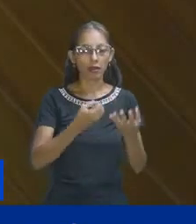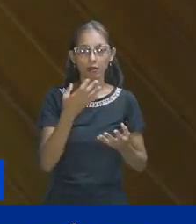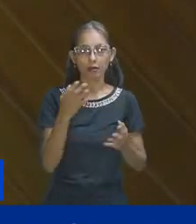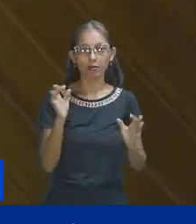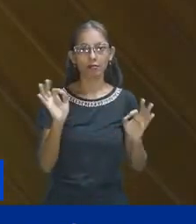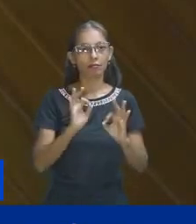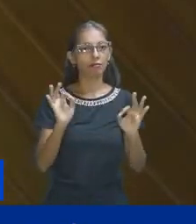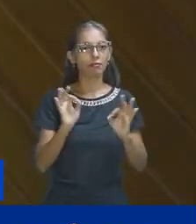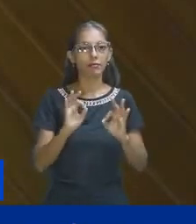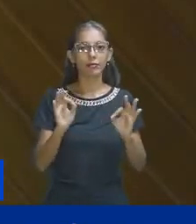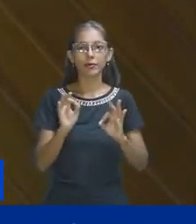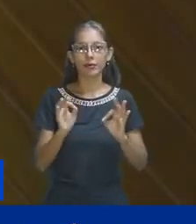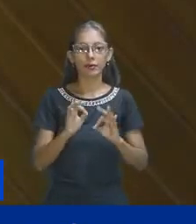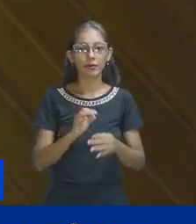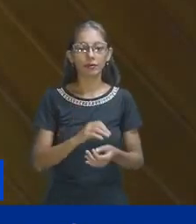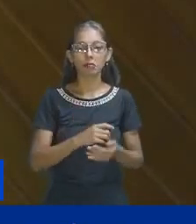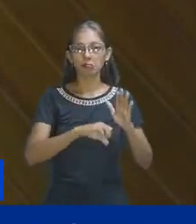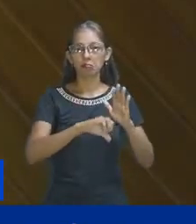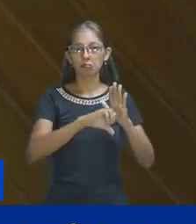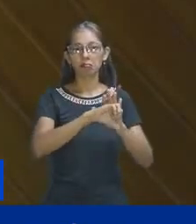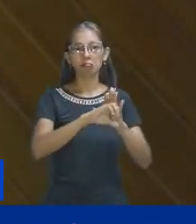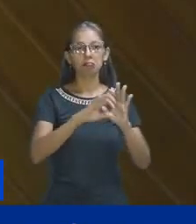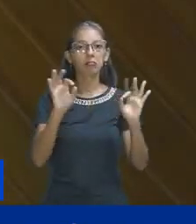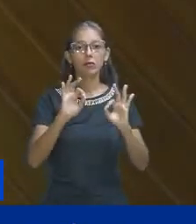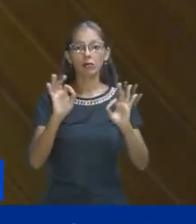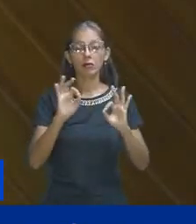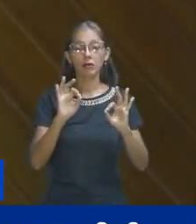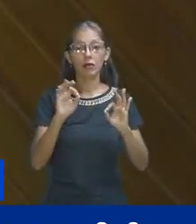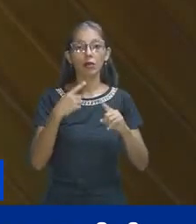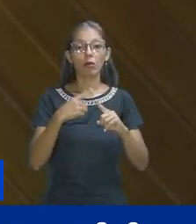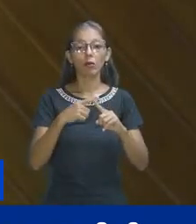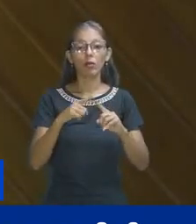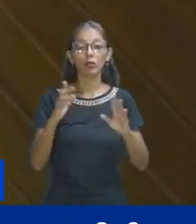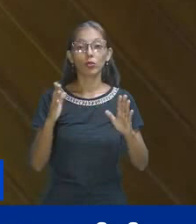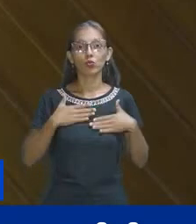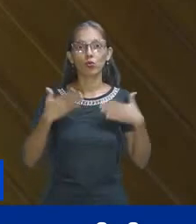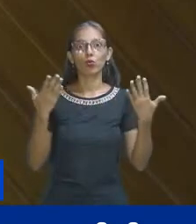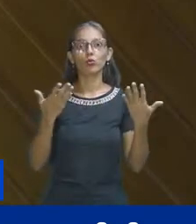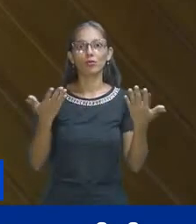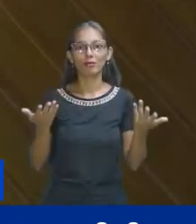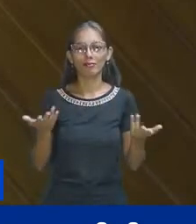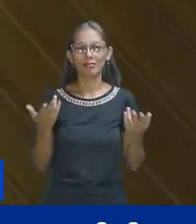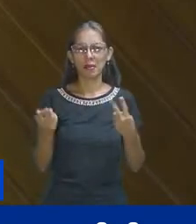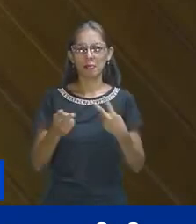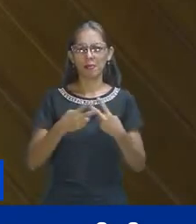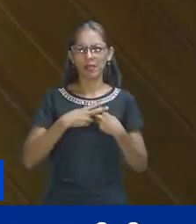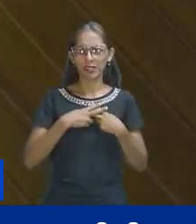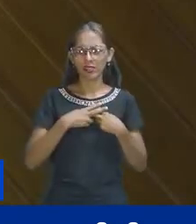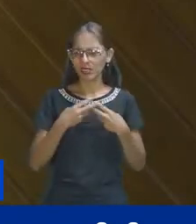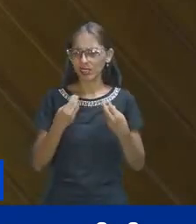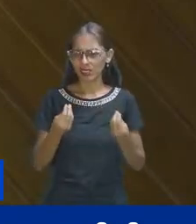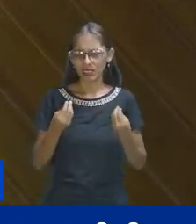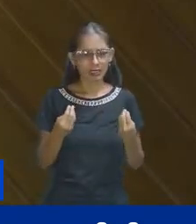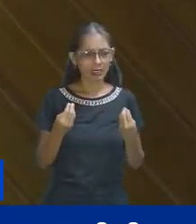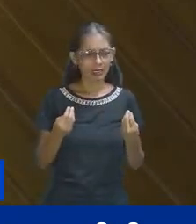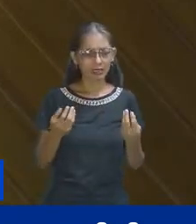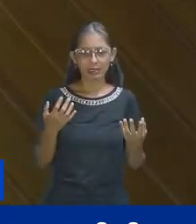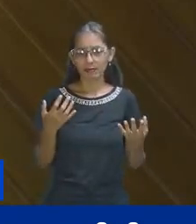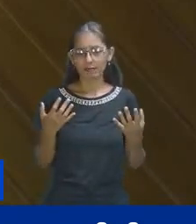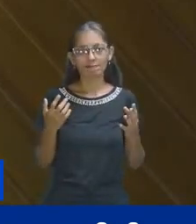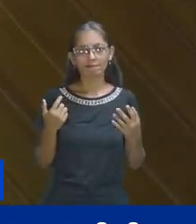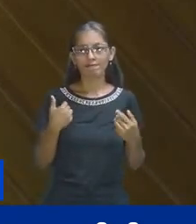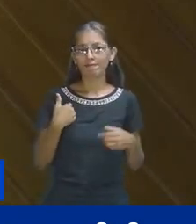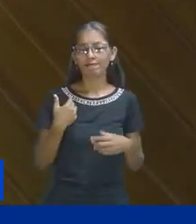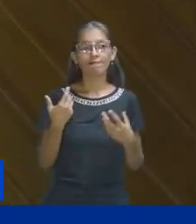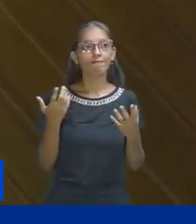inquérito a ocorrência de qualquer crime. Não. Com o susto que ele teve da sua prisão em flagrante, ele optou por